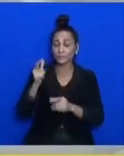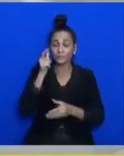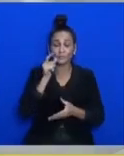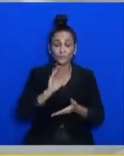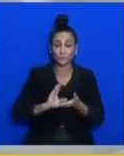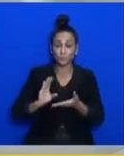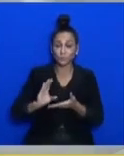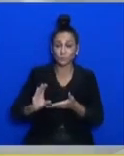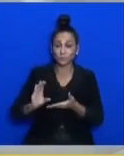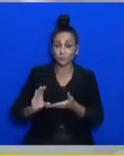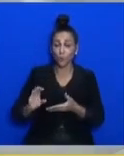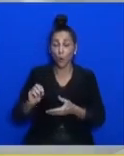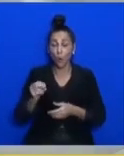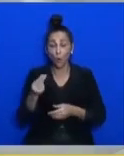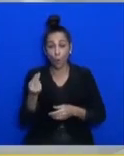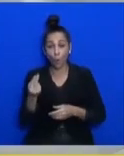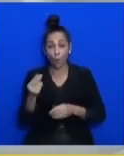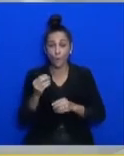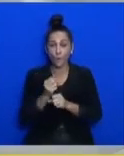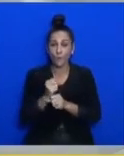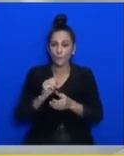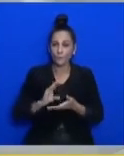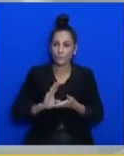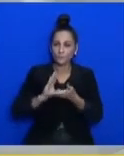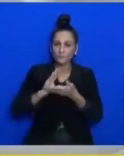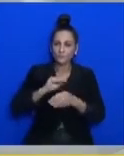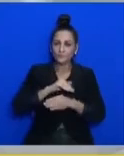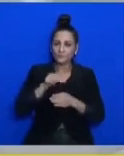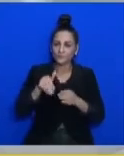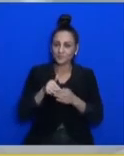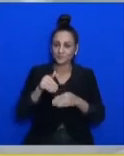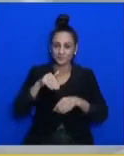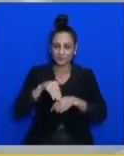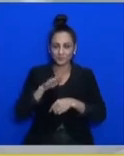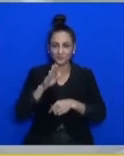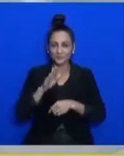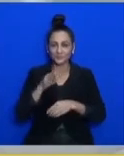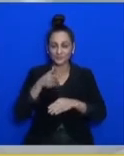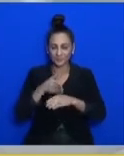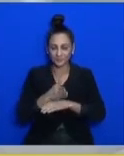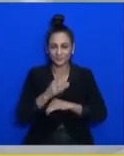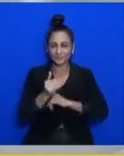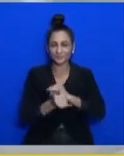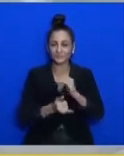as apostas vencedoras, ou ainda se o prêmio está acumulado, tudo isso e muito